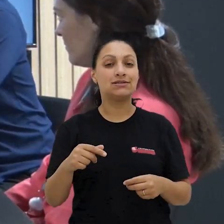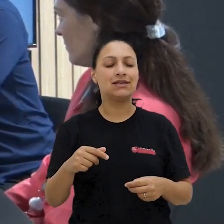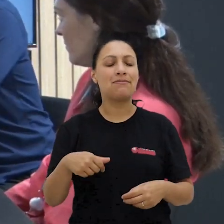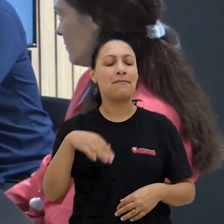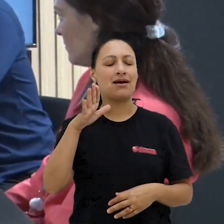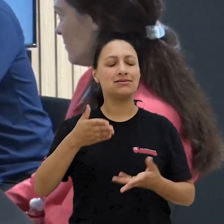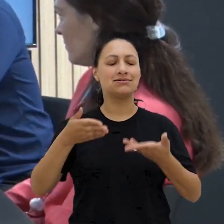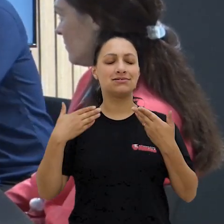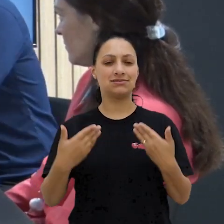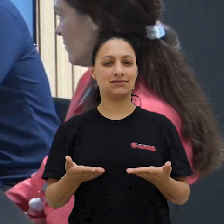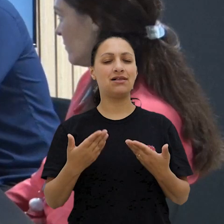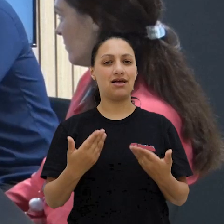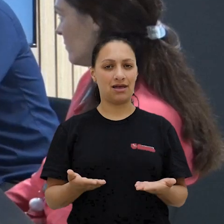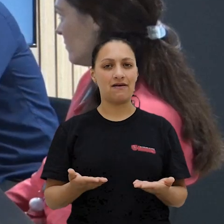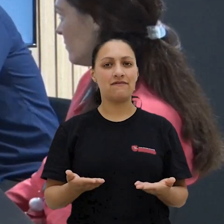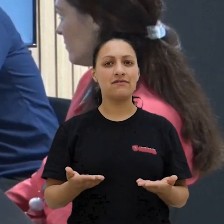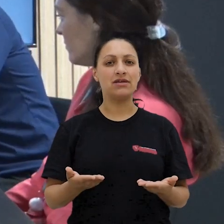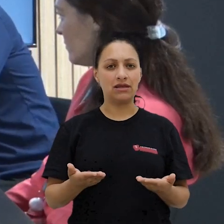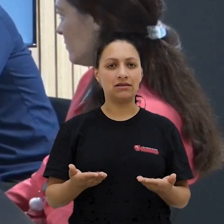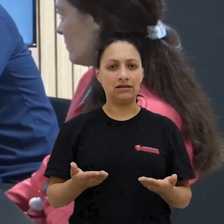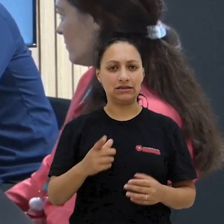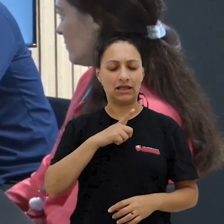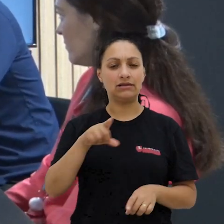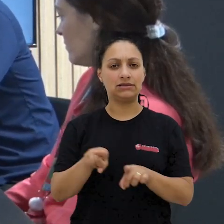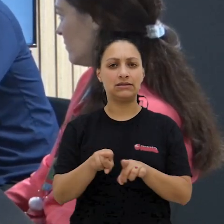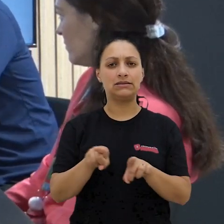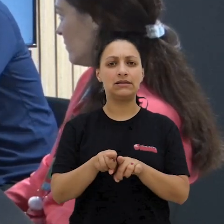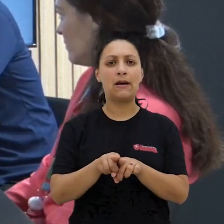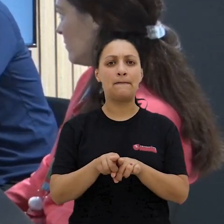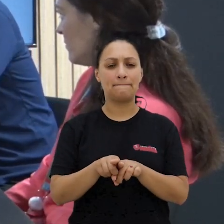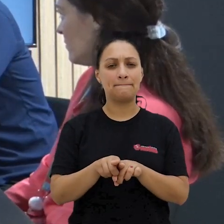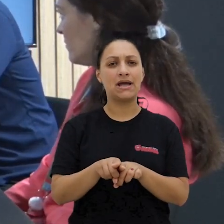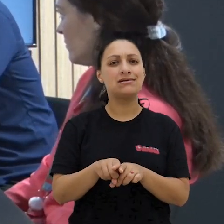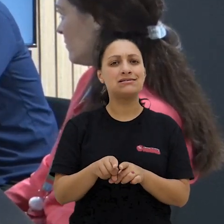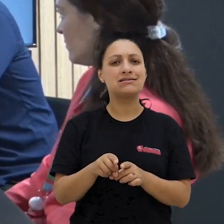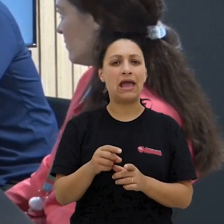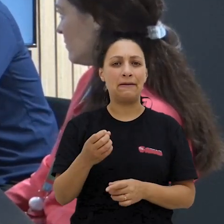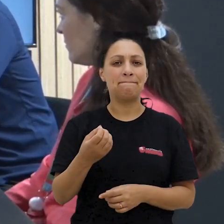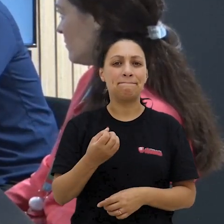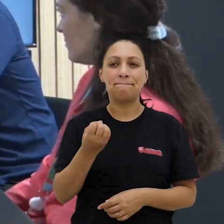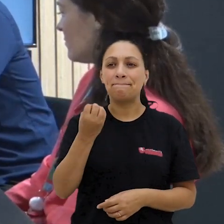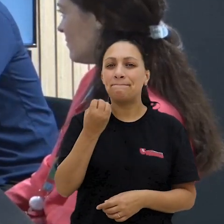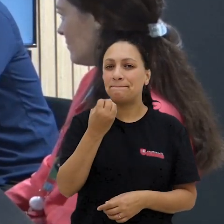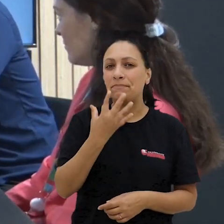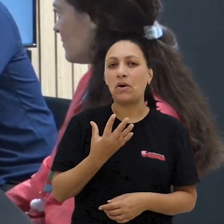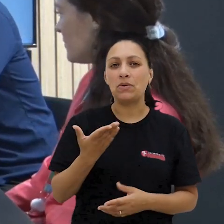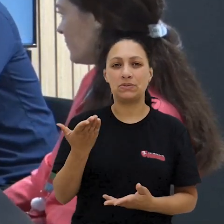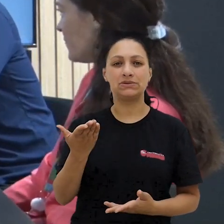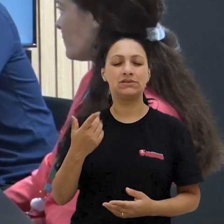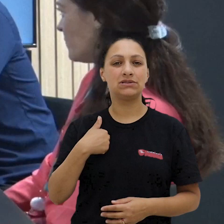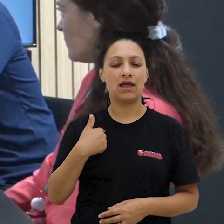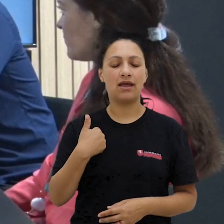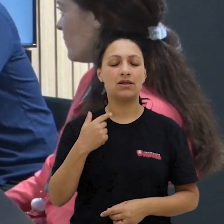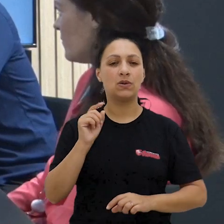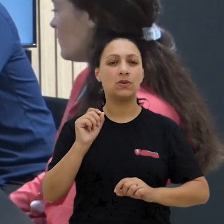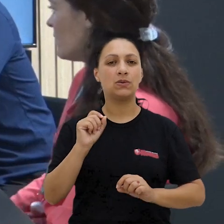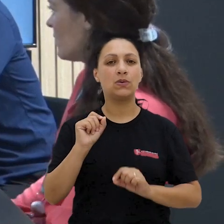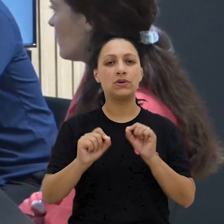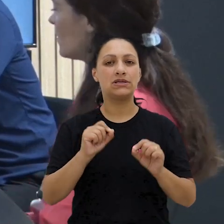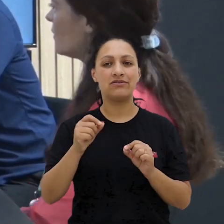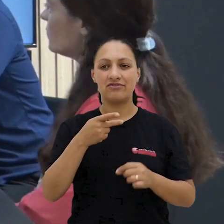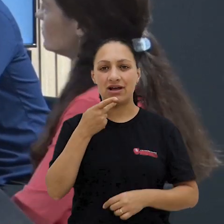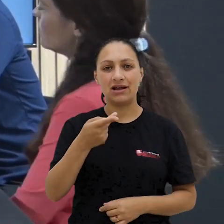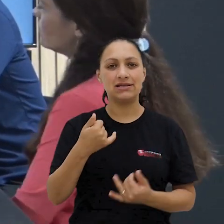as coisas mais leves. Acho que tem também esse benefício que é ele é totalmente intangível, né? Que é a leveza de